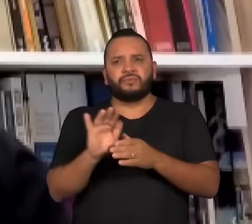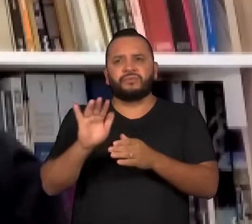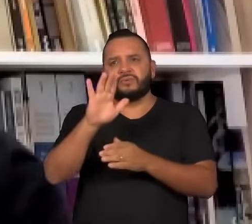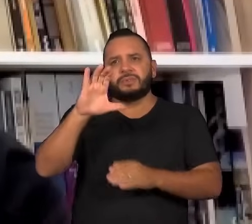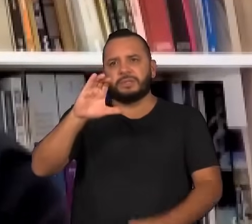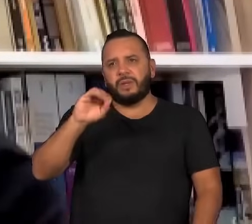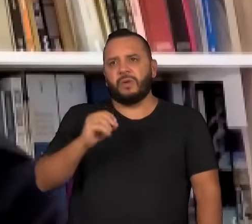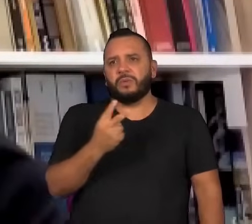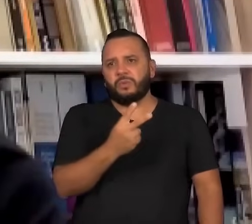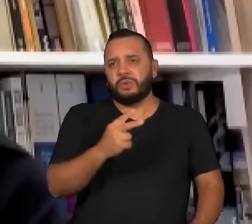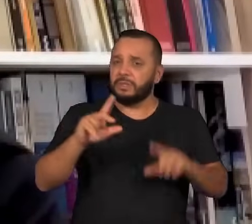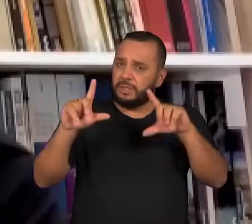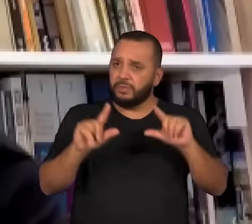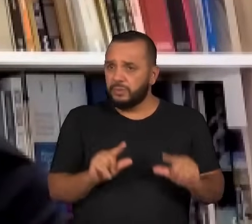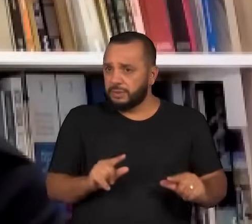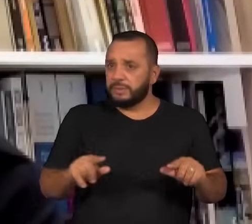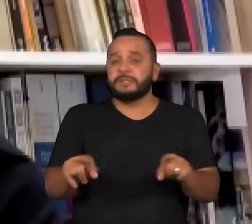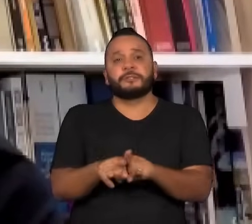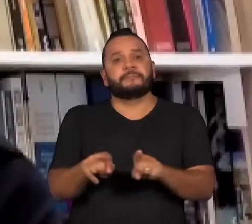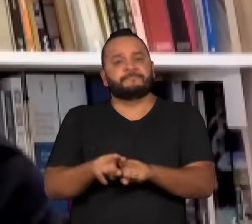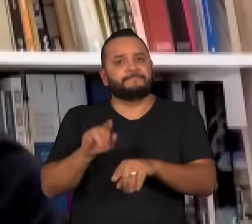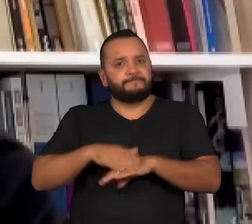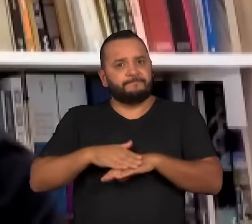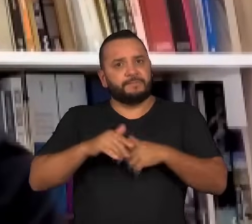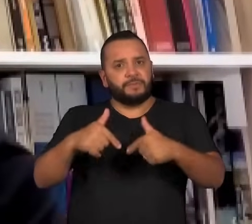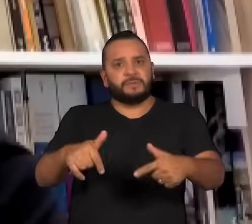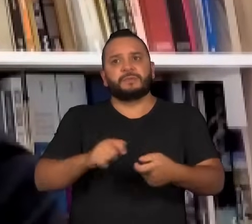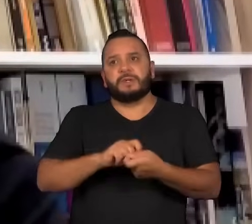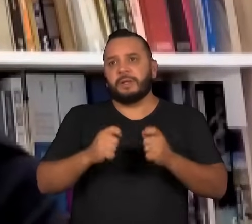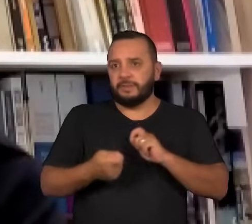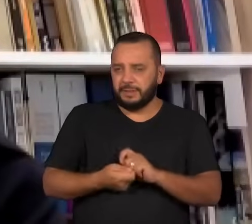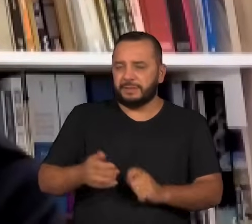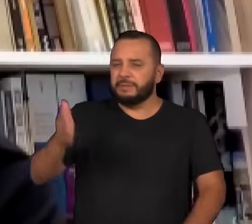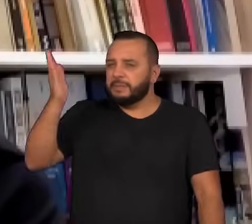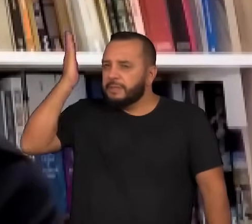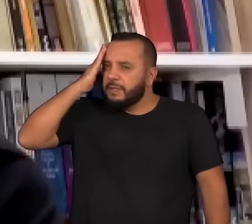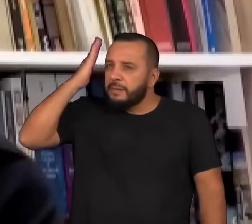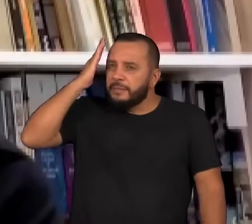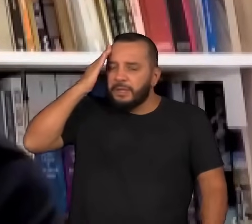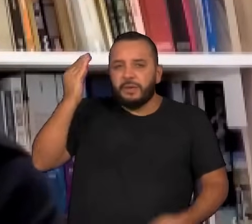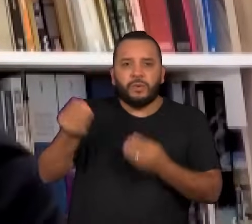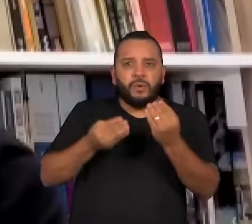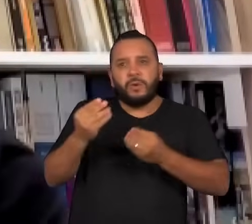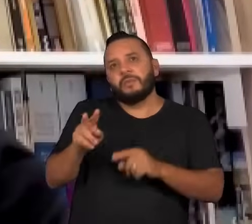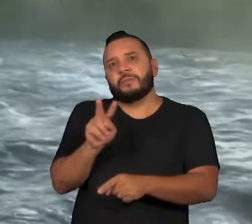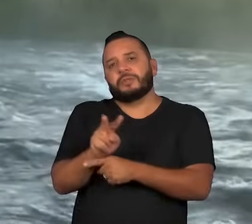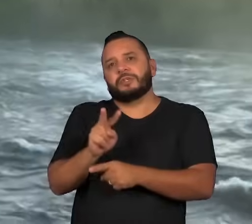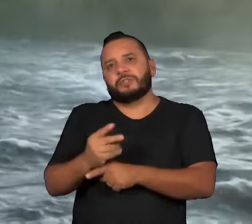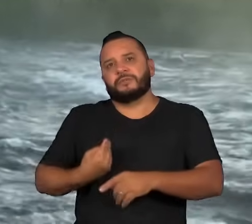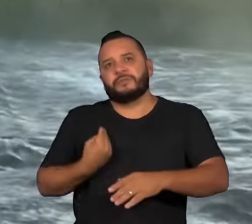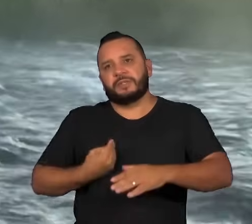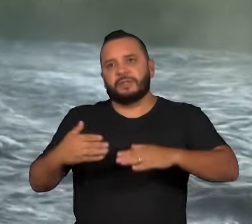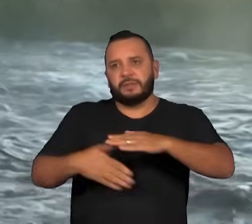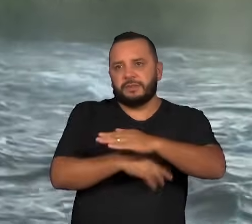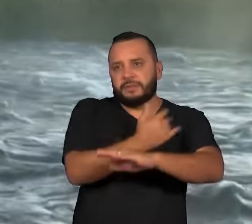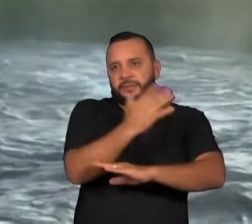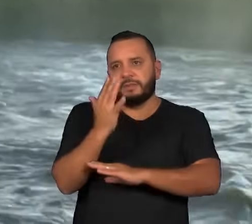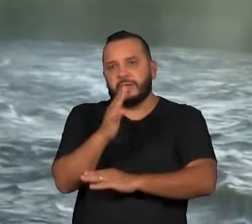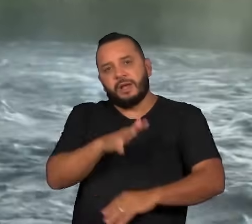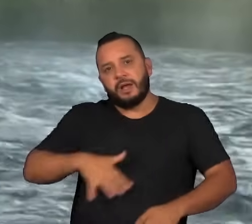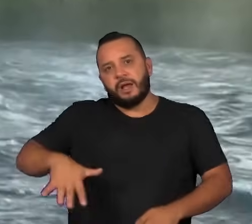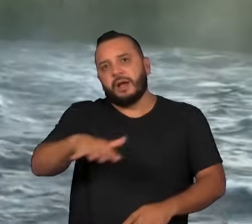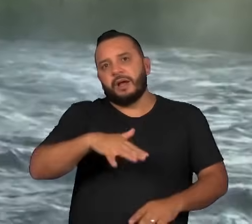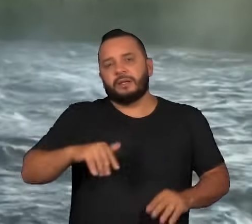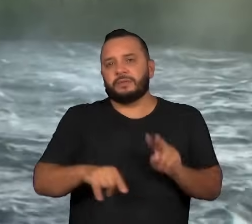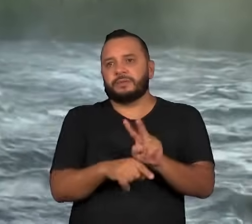carbono, como a gente também tem que fazer essas medidas de adaptação, de saber proteger a biodiversidade, estabelecer unidades de conservação.